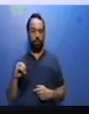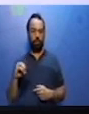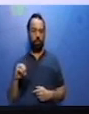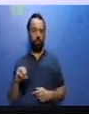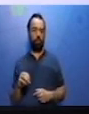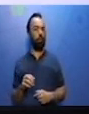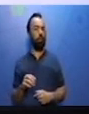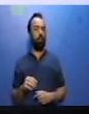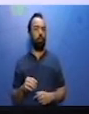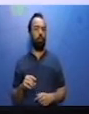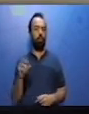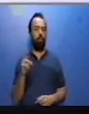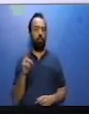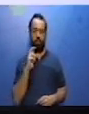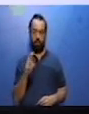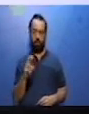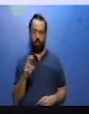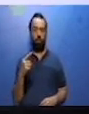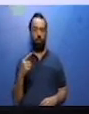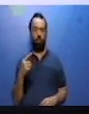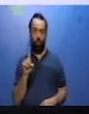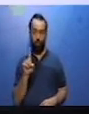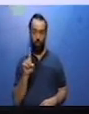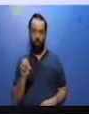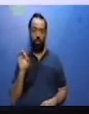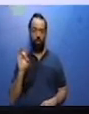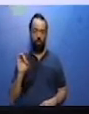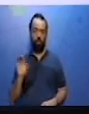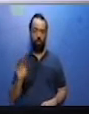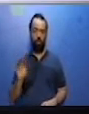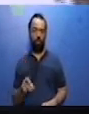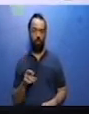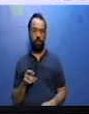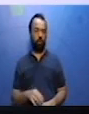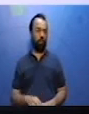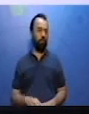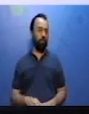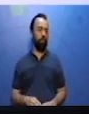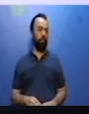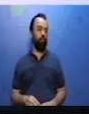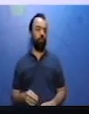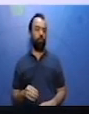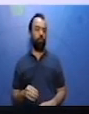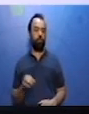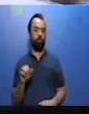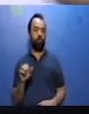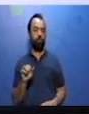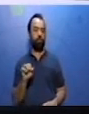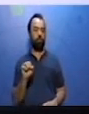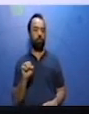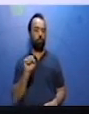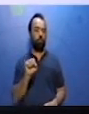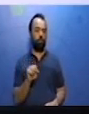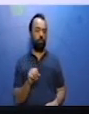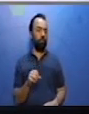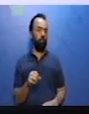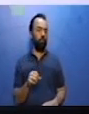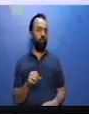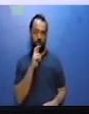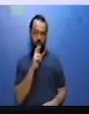ela faz uma vez vai dar uma resposta só uma solução ó 31